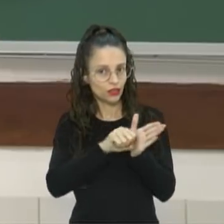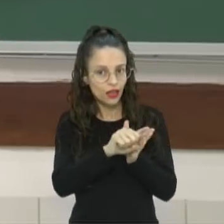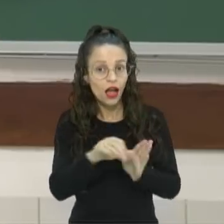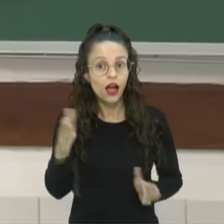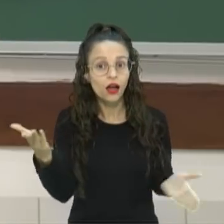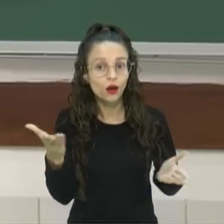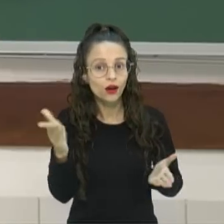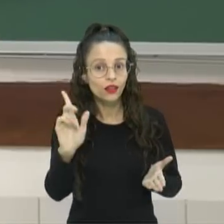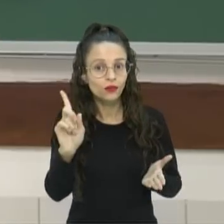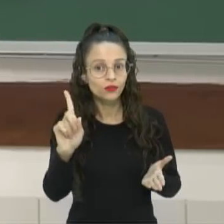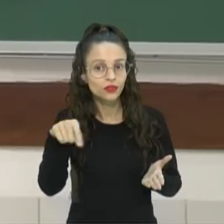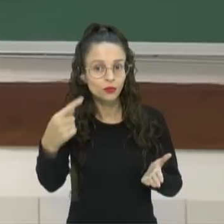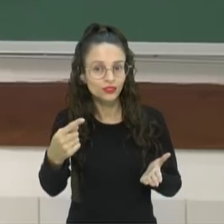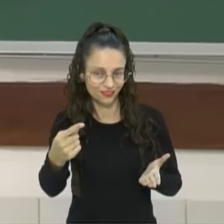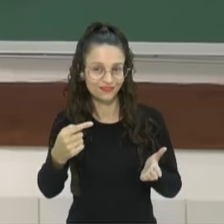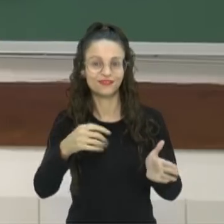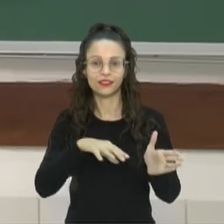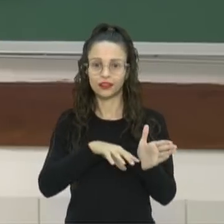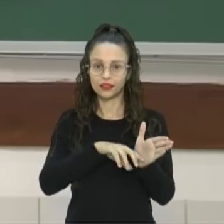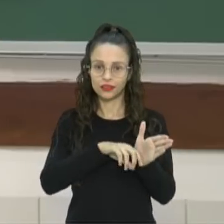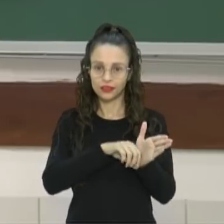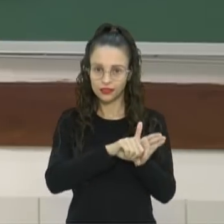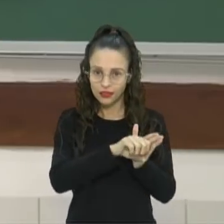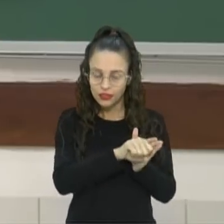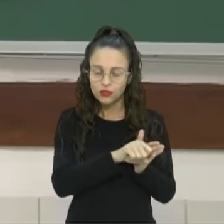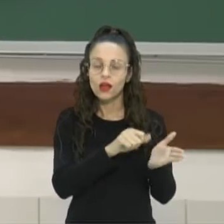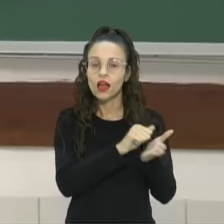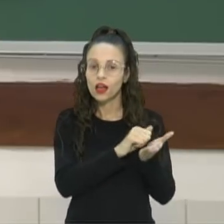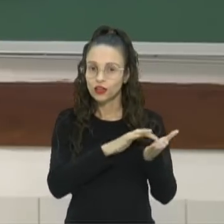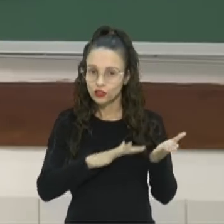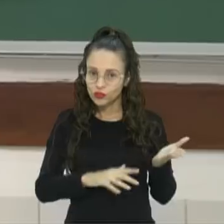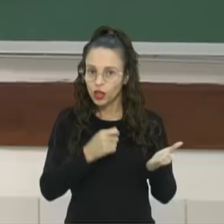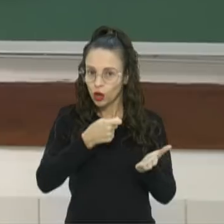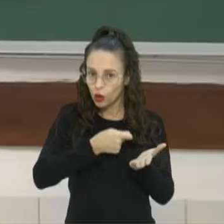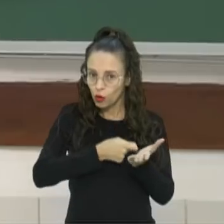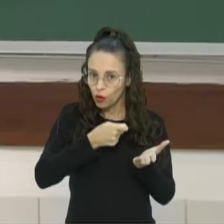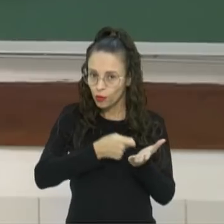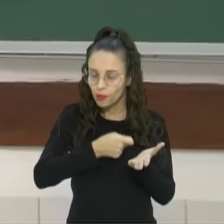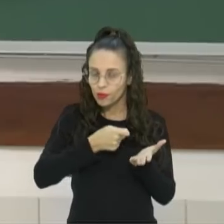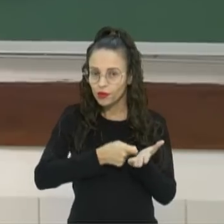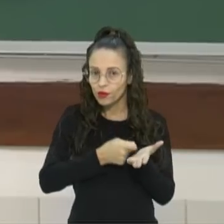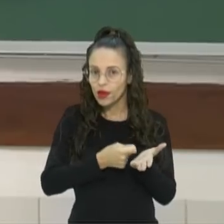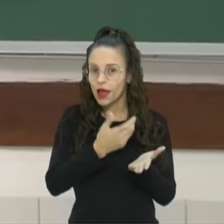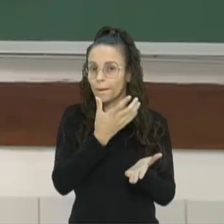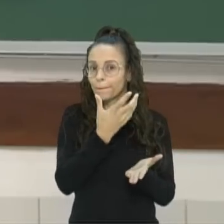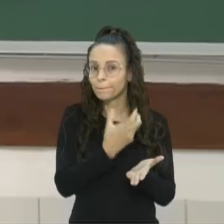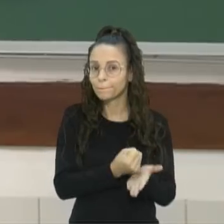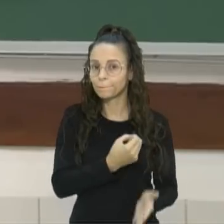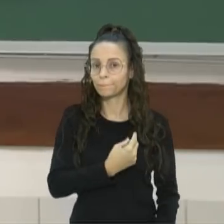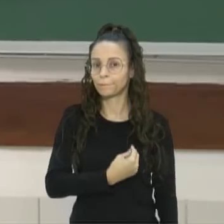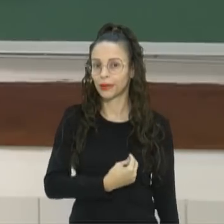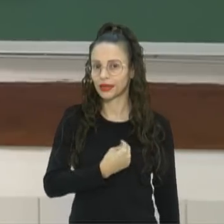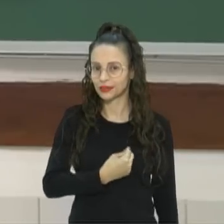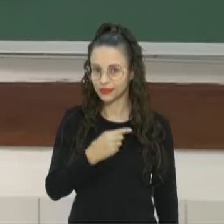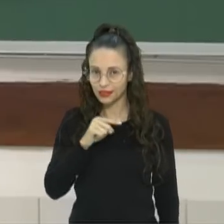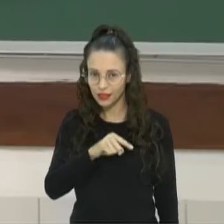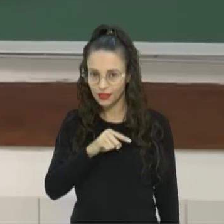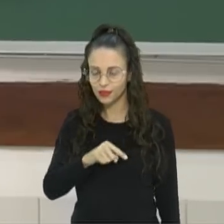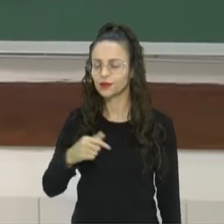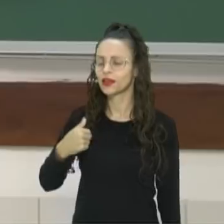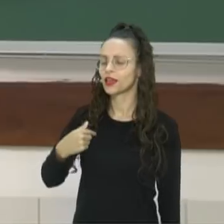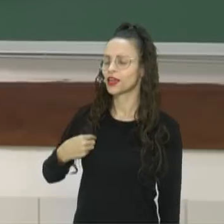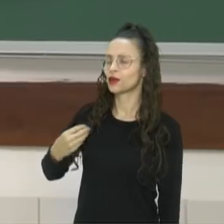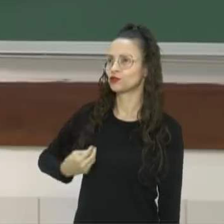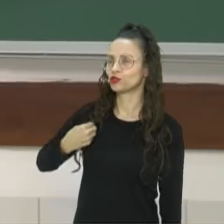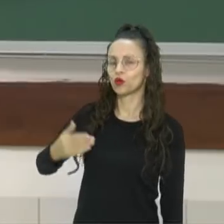agora, depois. Corre lá no Classroom, faz atividade obrigatória e marca sua presença lá, certo? Diga, eu